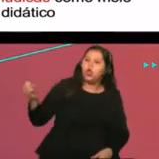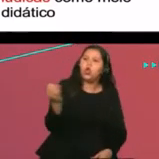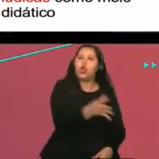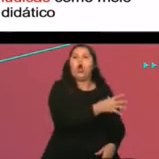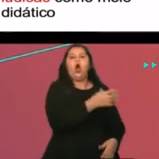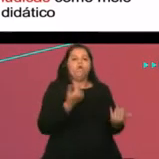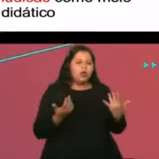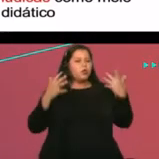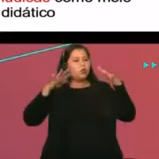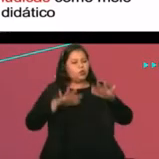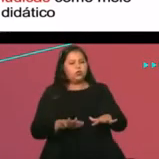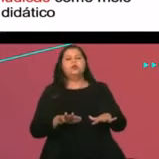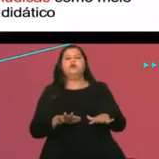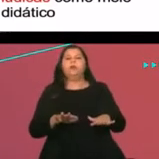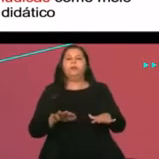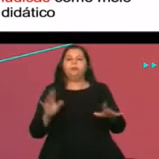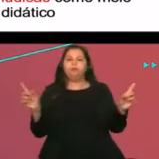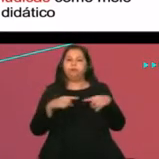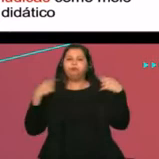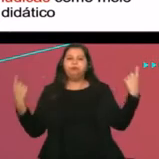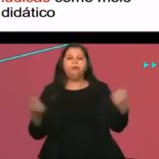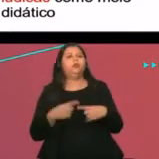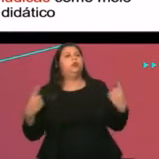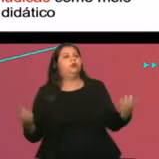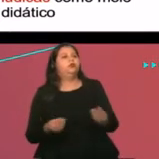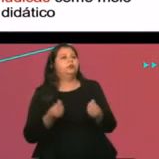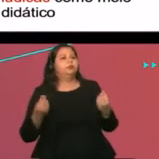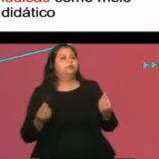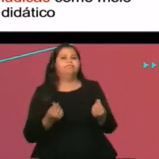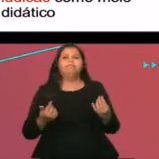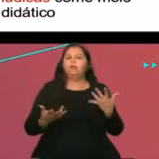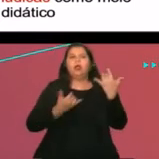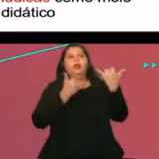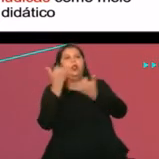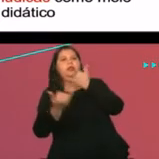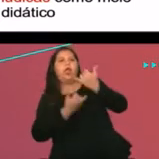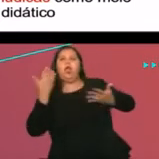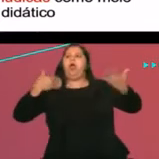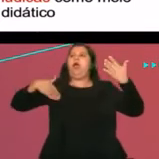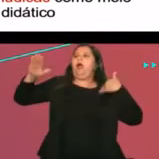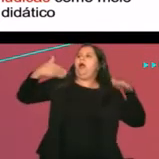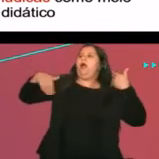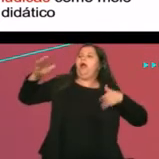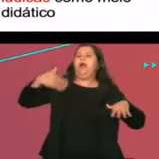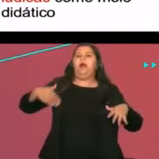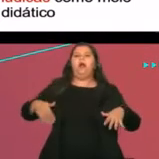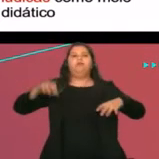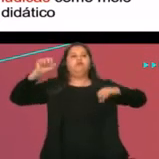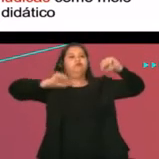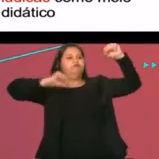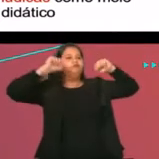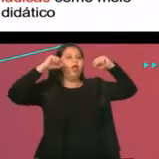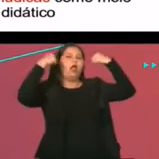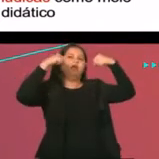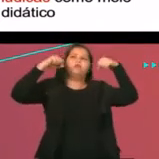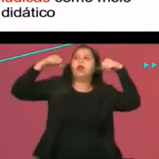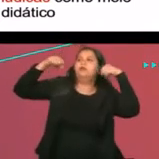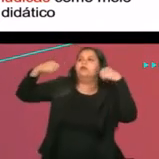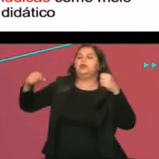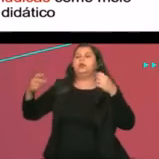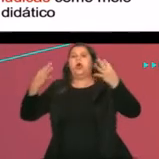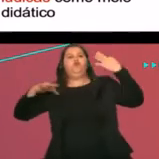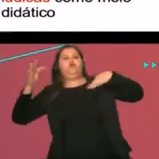mais inclusive e nós o lazer atividade física o turismo somos as pessoas